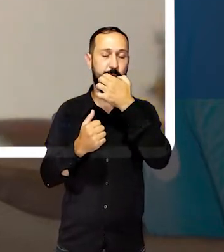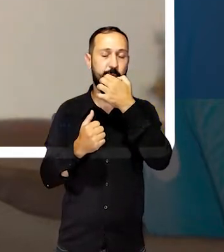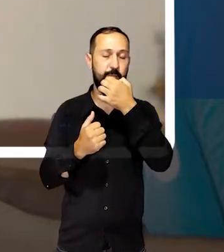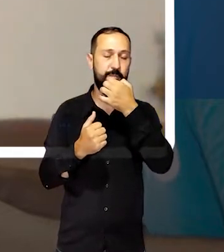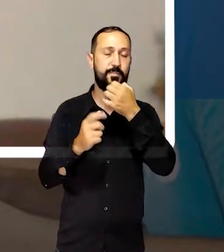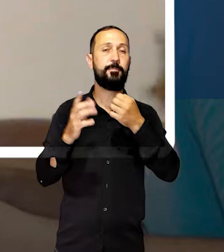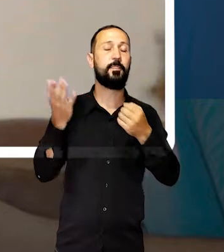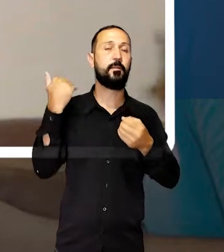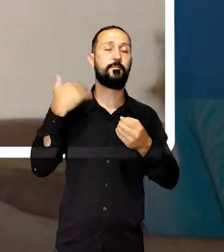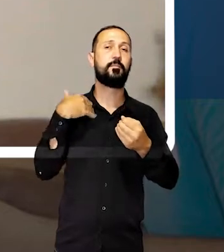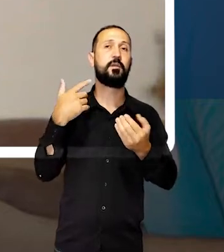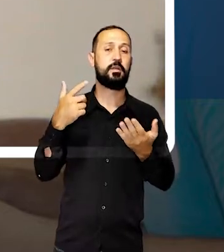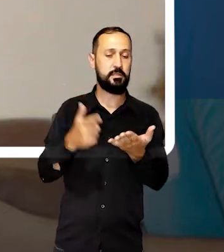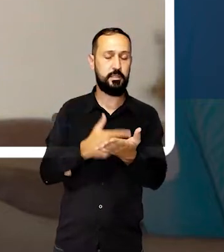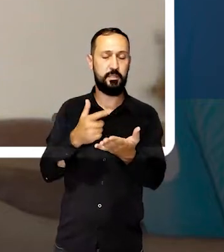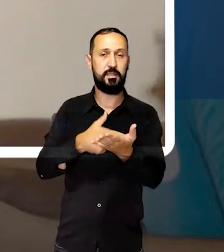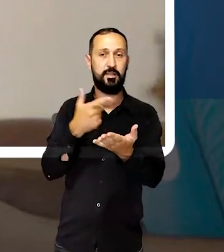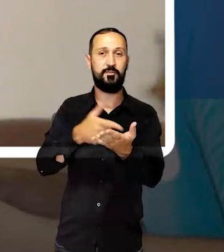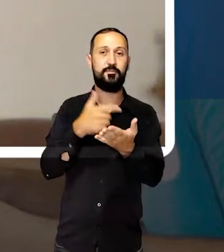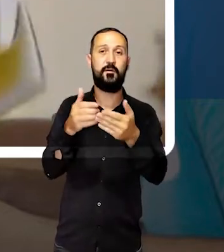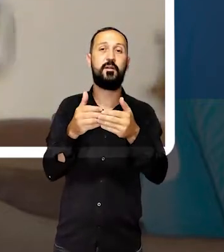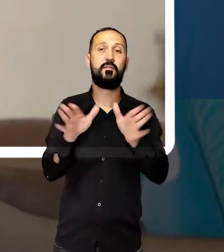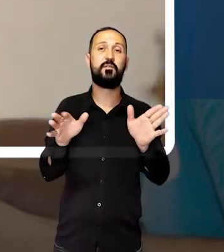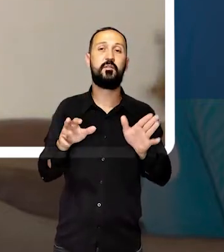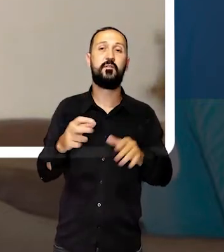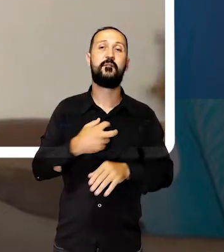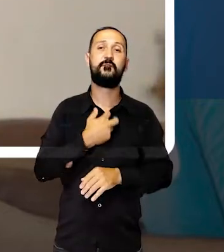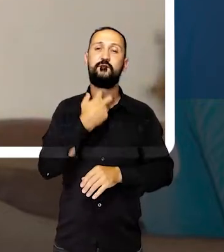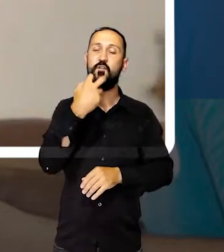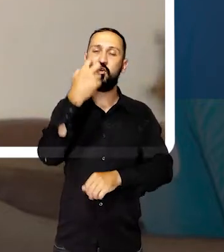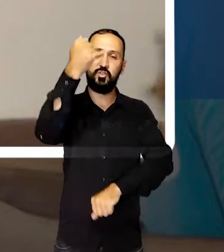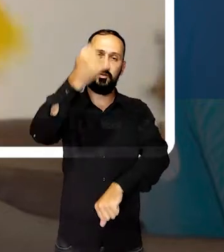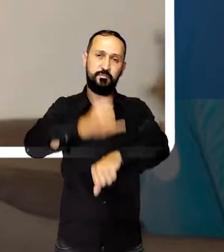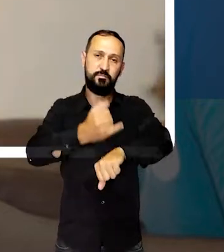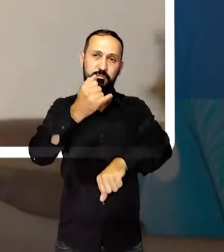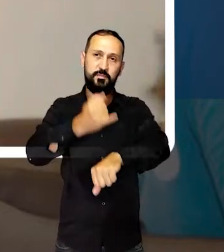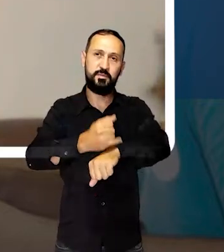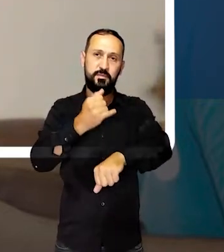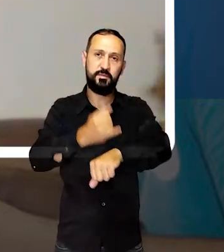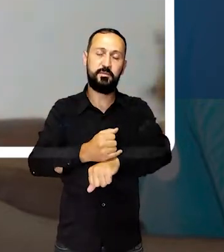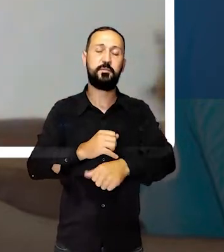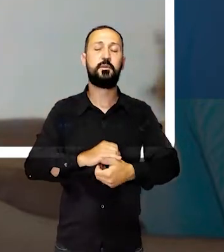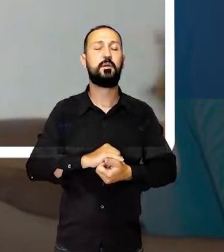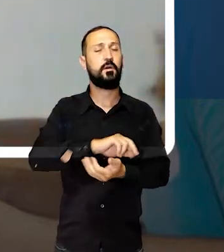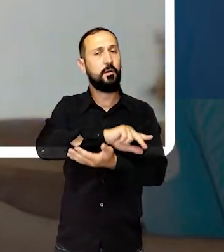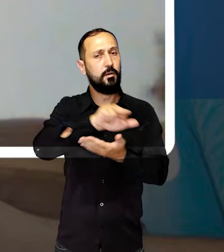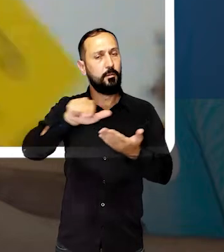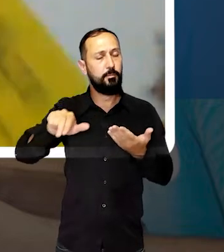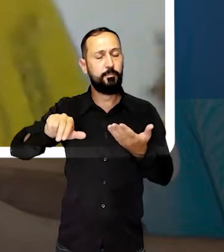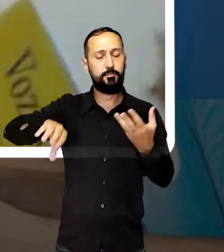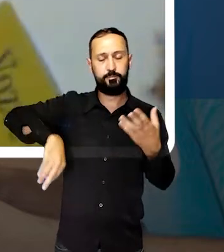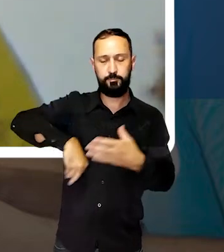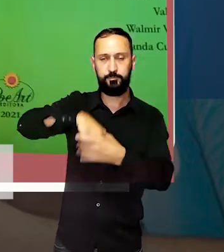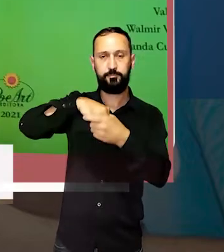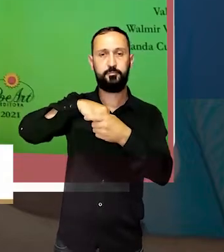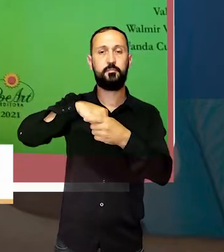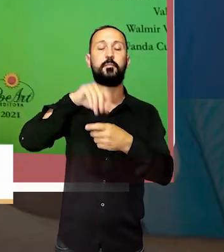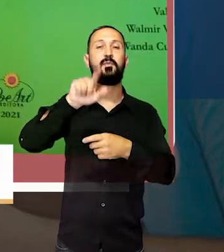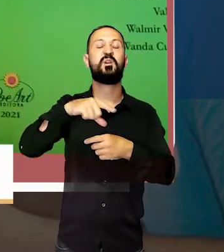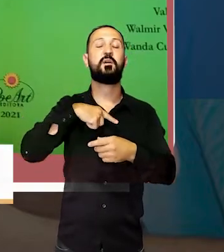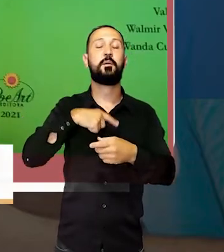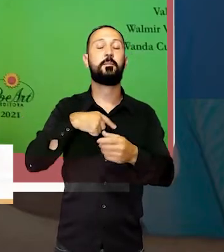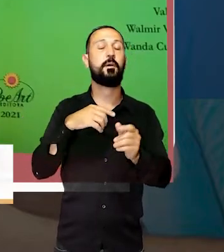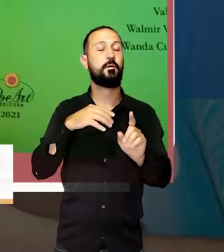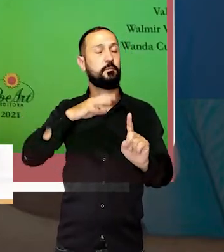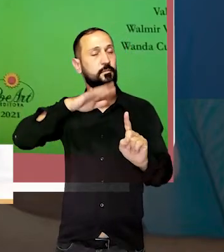Há pouco foi lançado este livro, Vozes de Aço, uma antologia poética de diversos autores, que é